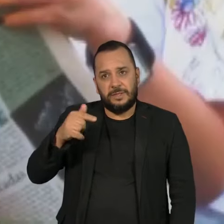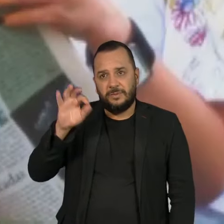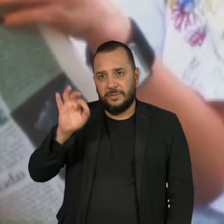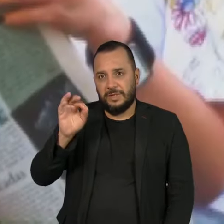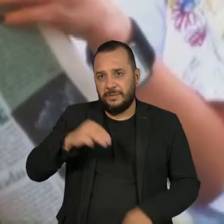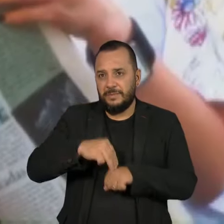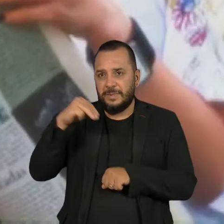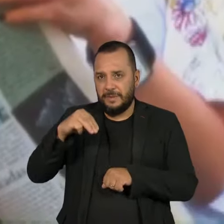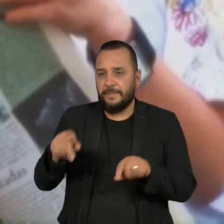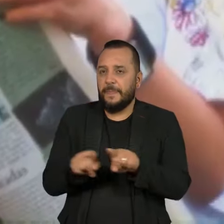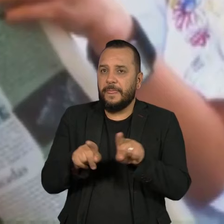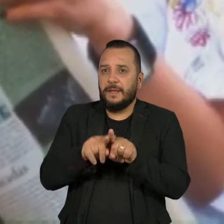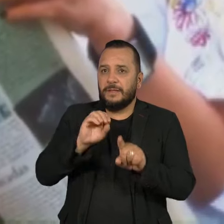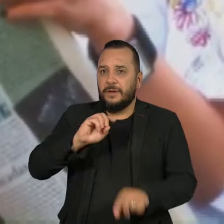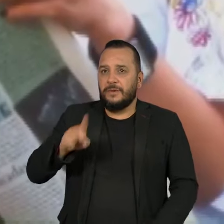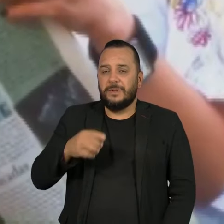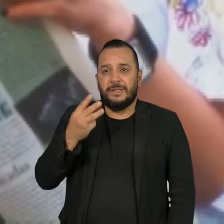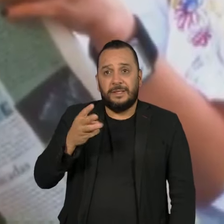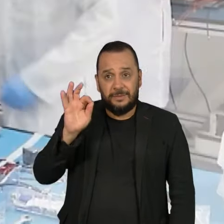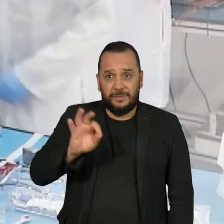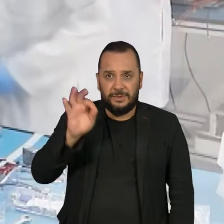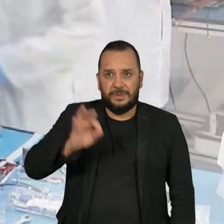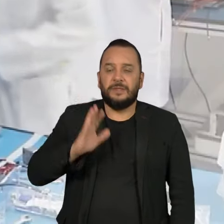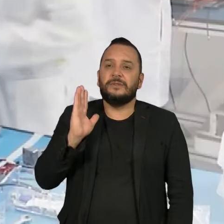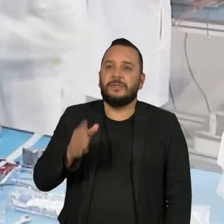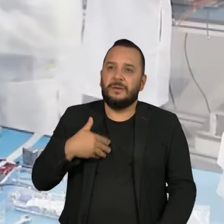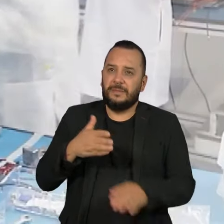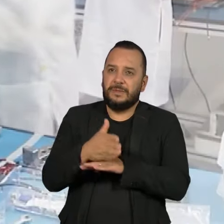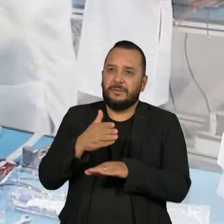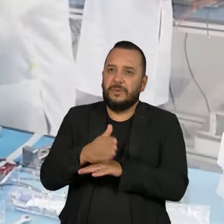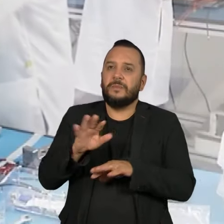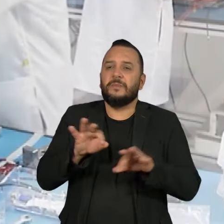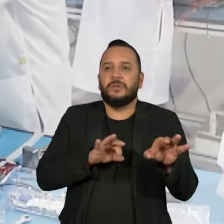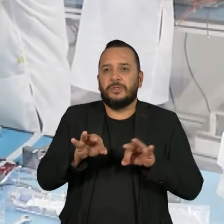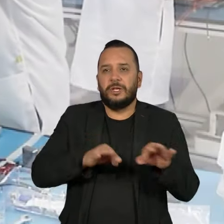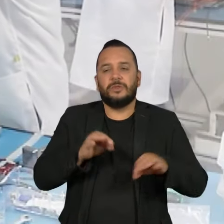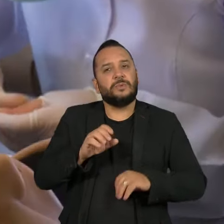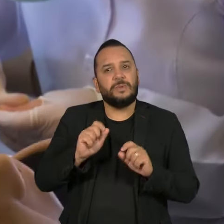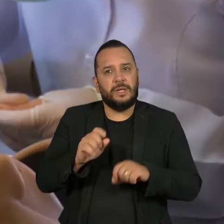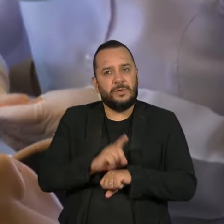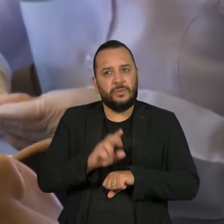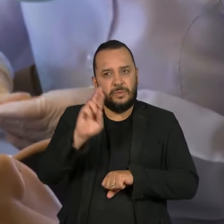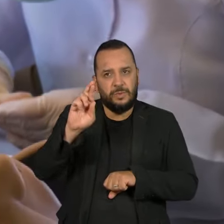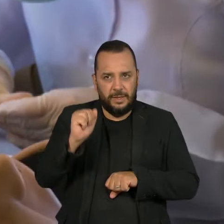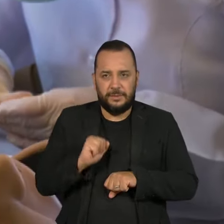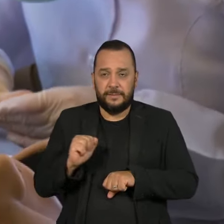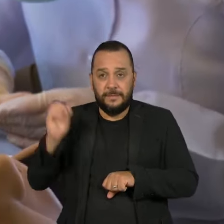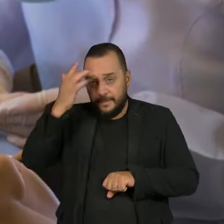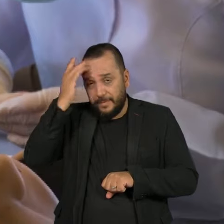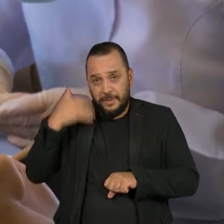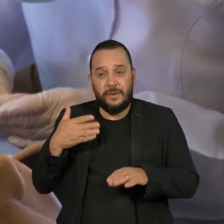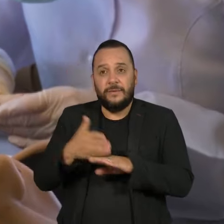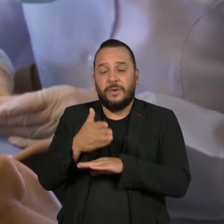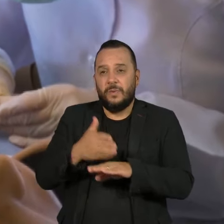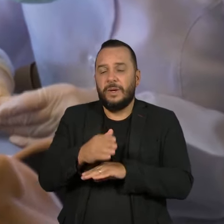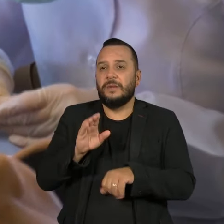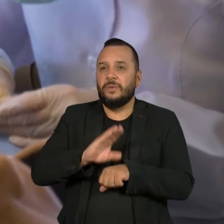e 0,3% da população participou de um programa de doutorado. Entre os que frequentam cursos